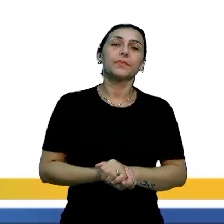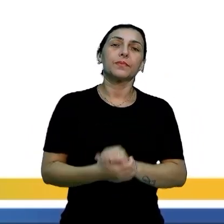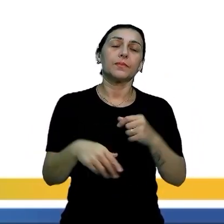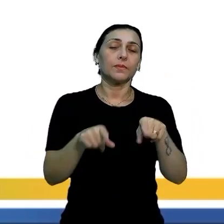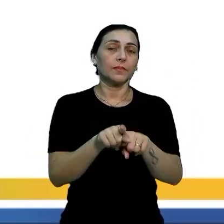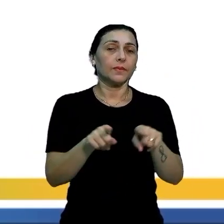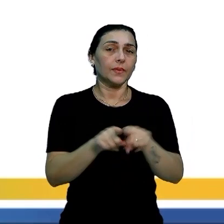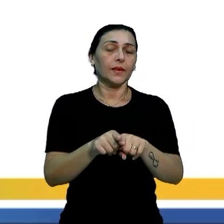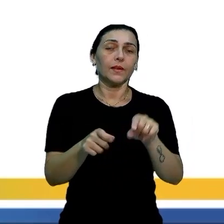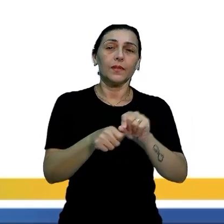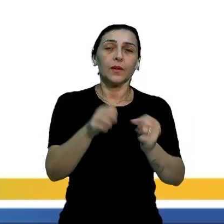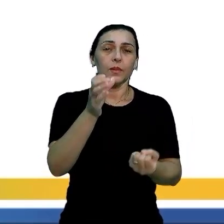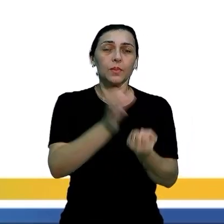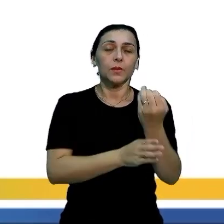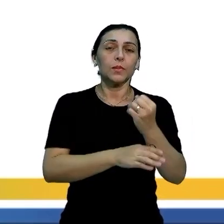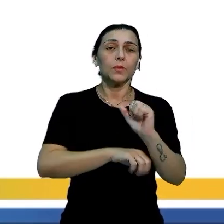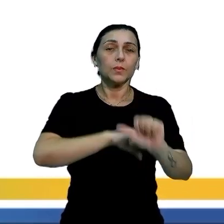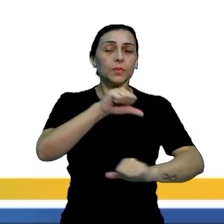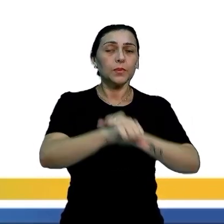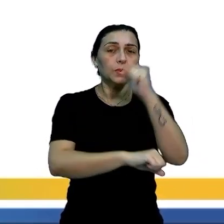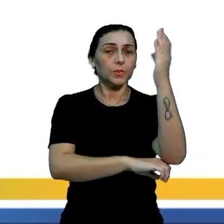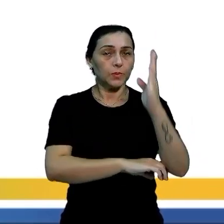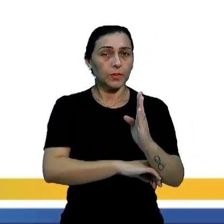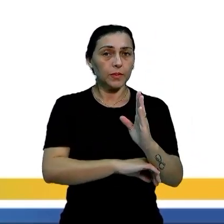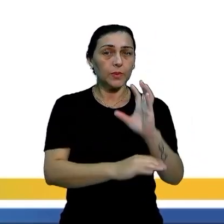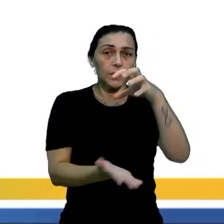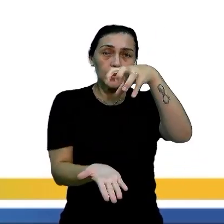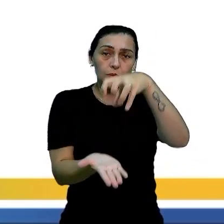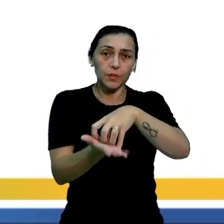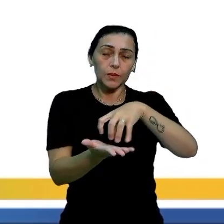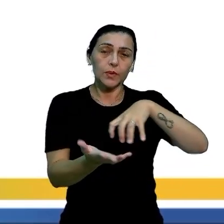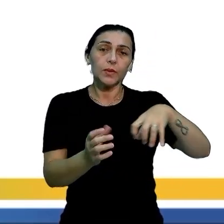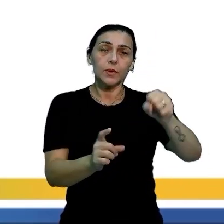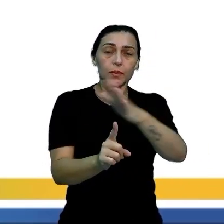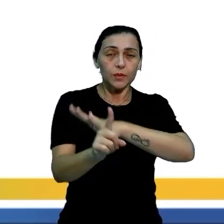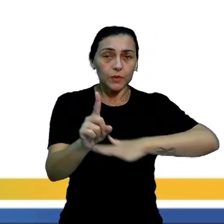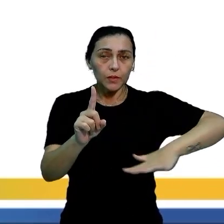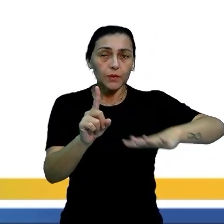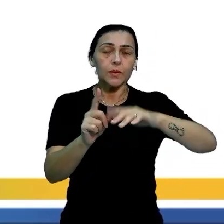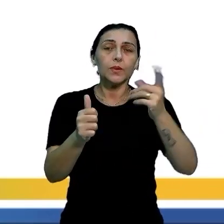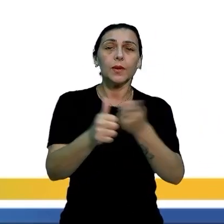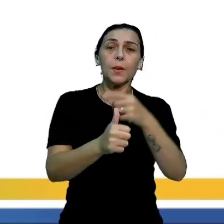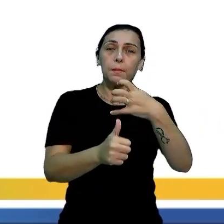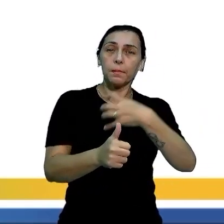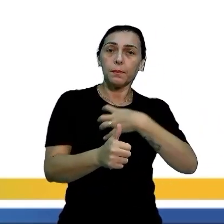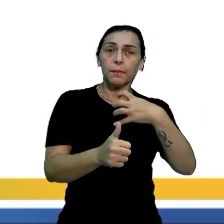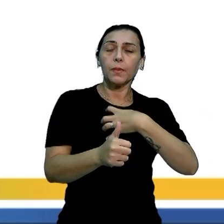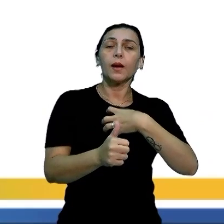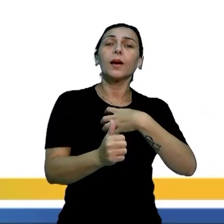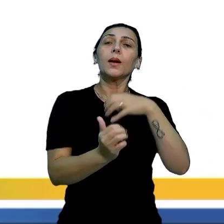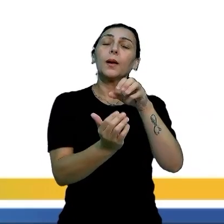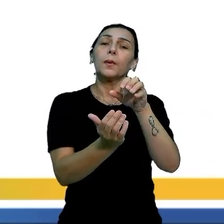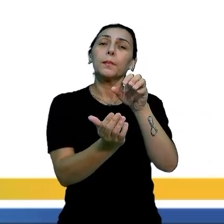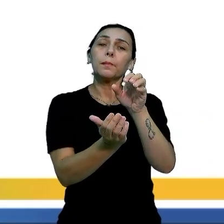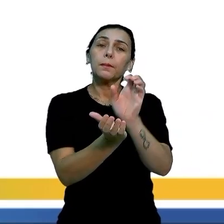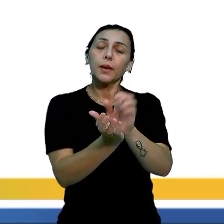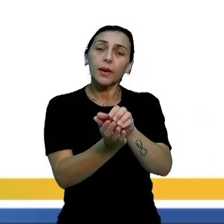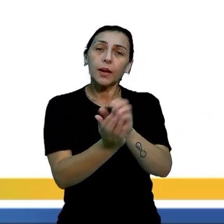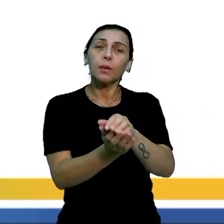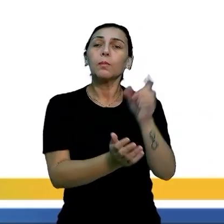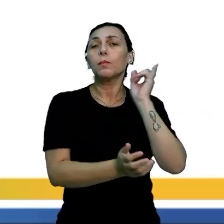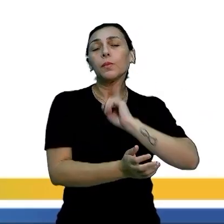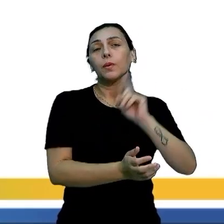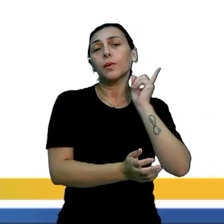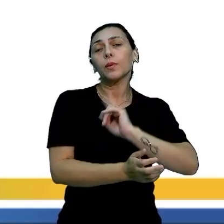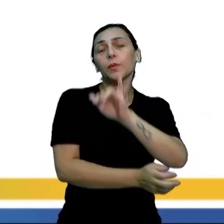Assim, formaram-se no Brasil ilhas sociais, mais precisamente as seguintes: Bahia, Pernambuco, Minas Gerais,